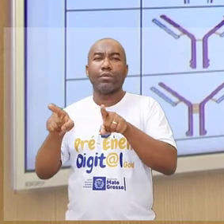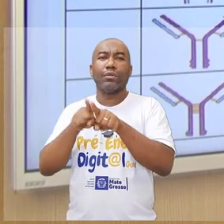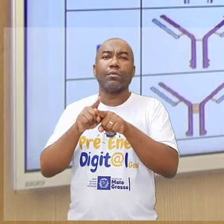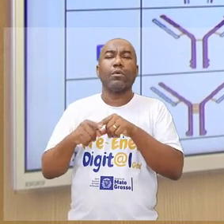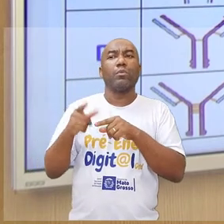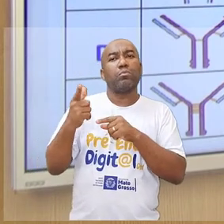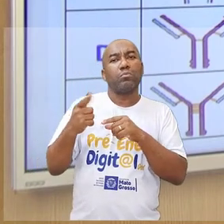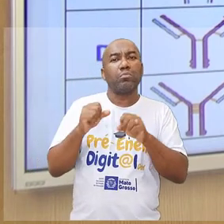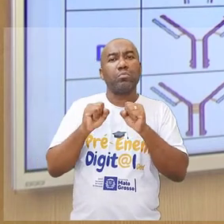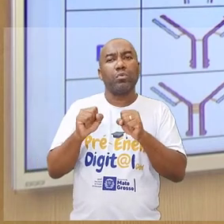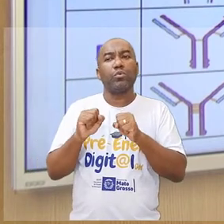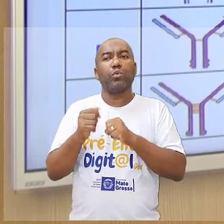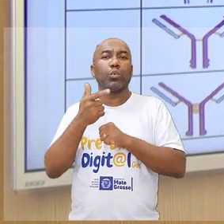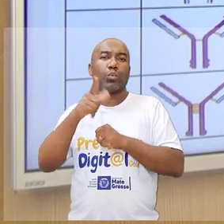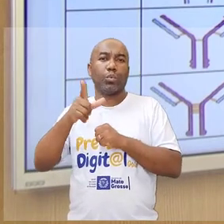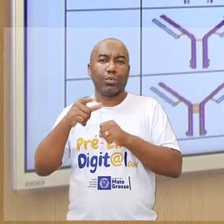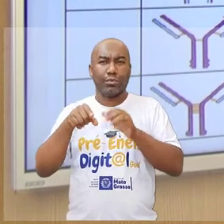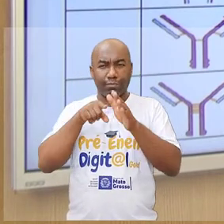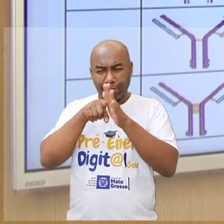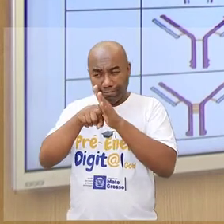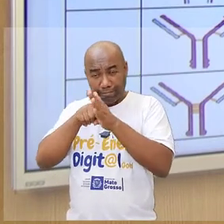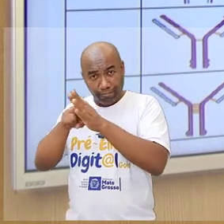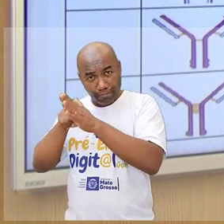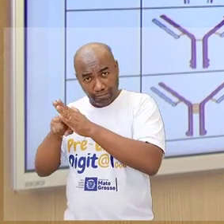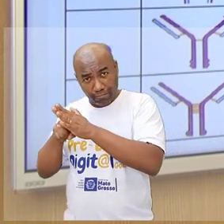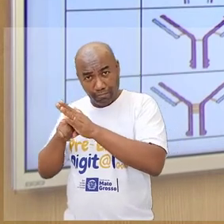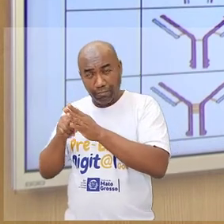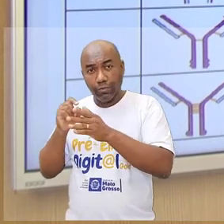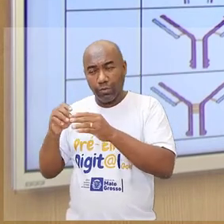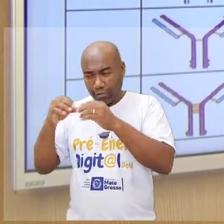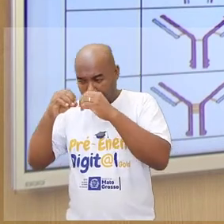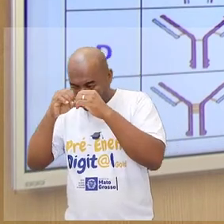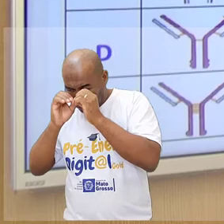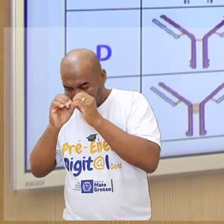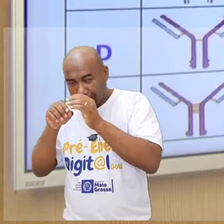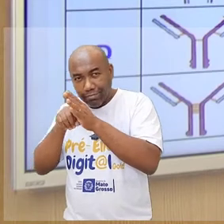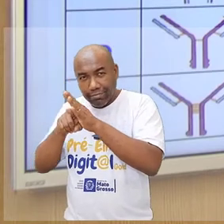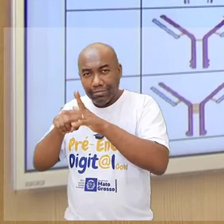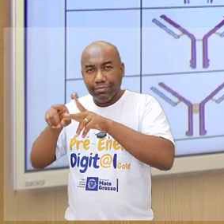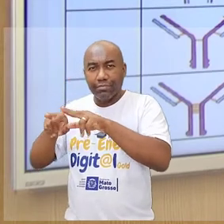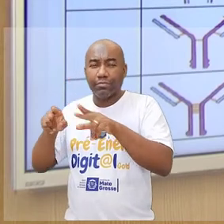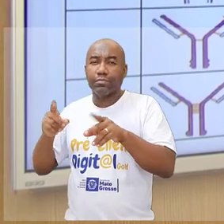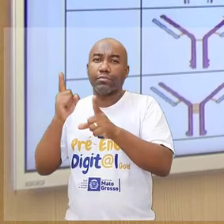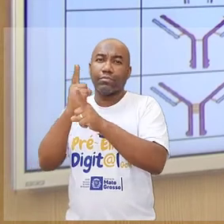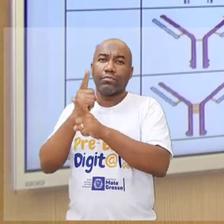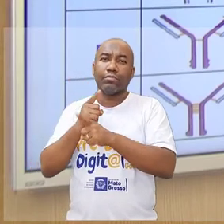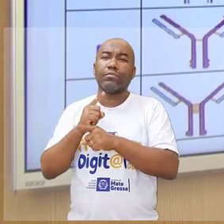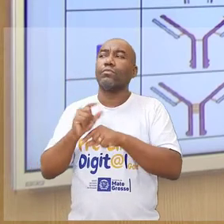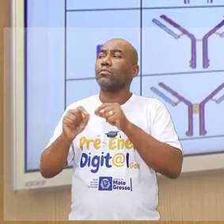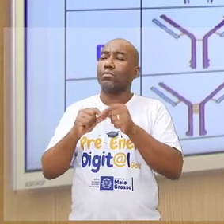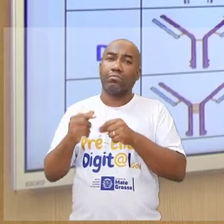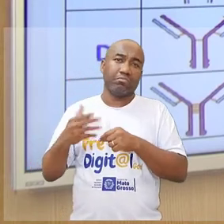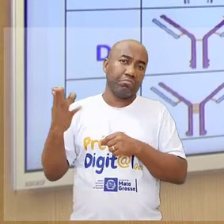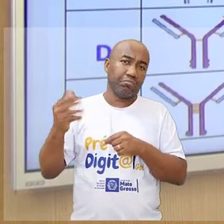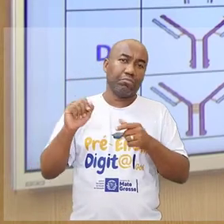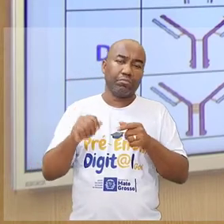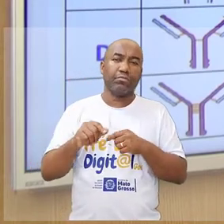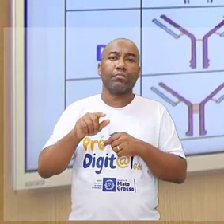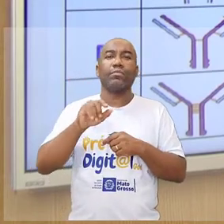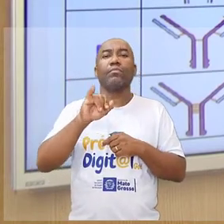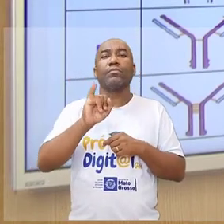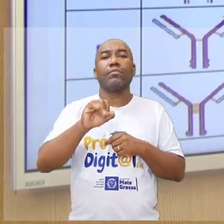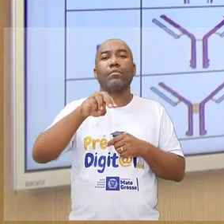outra coisa. Ele pode apontar para você se você já teve as imunoglobulinas do tipo G e